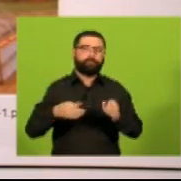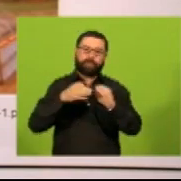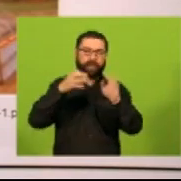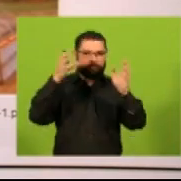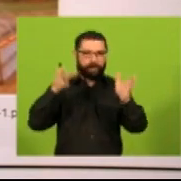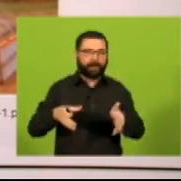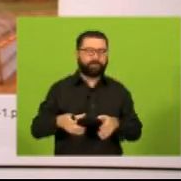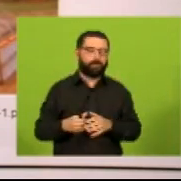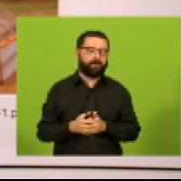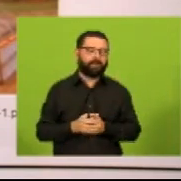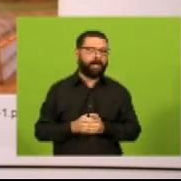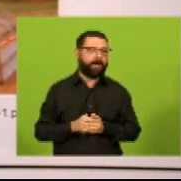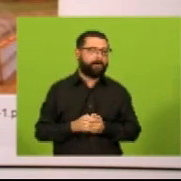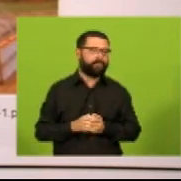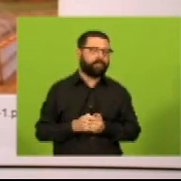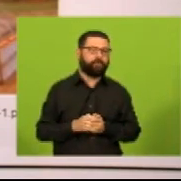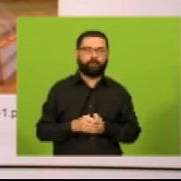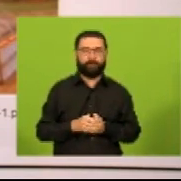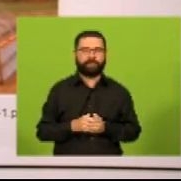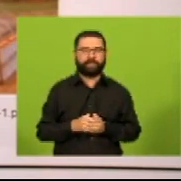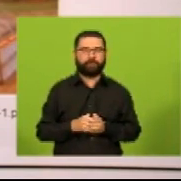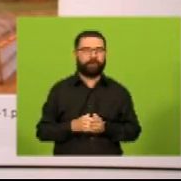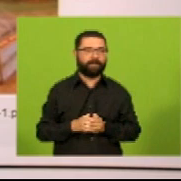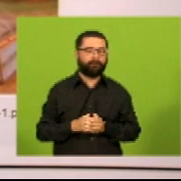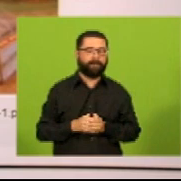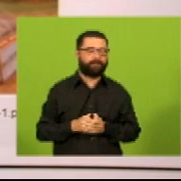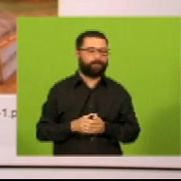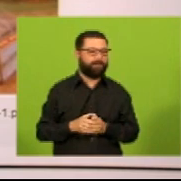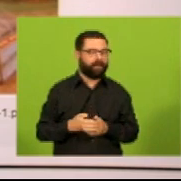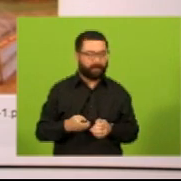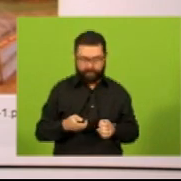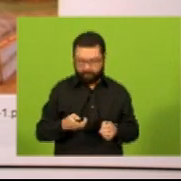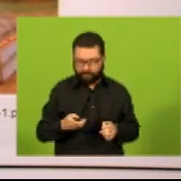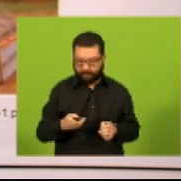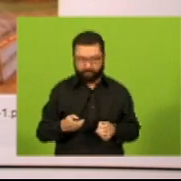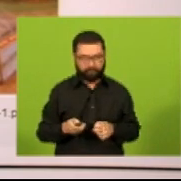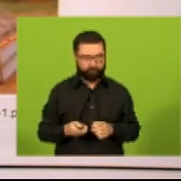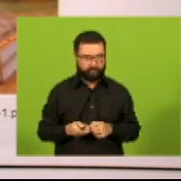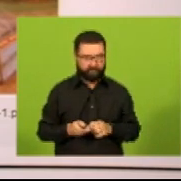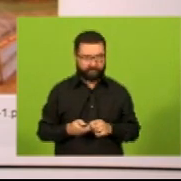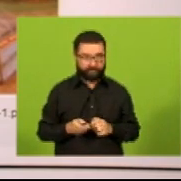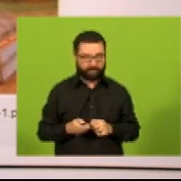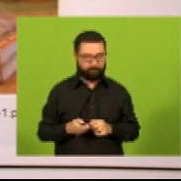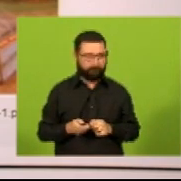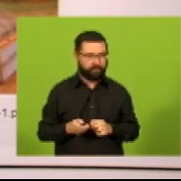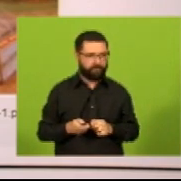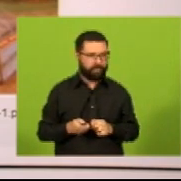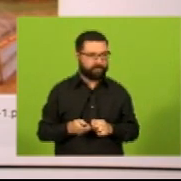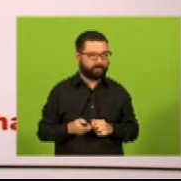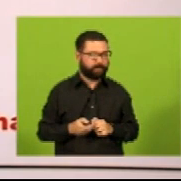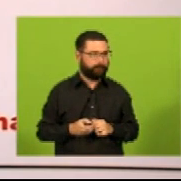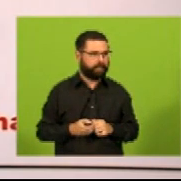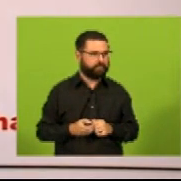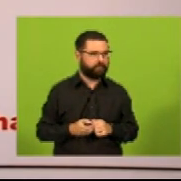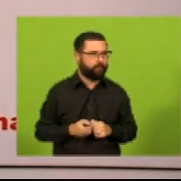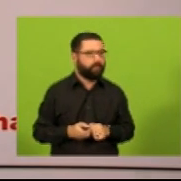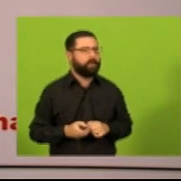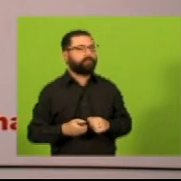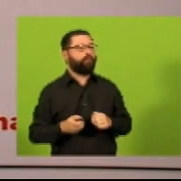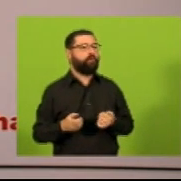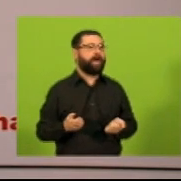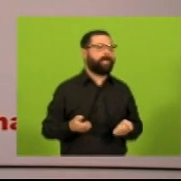tempo, aí para de coletar, desliga o pulverizador, né? Para de coletar ali a calda, para você saber medir aí a taxa de